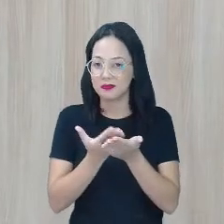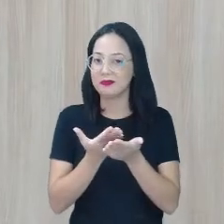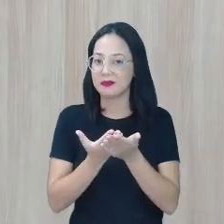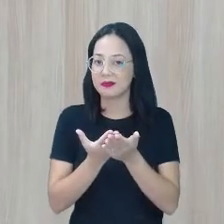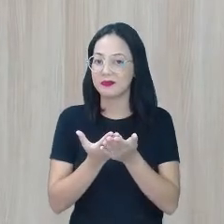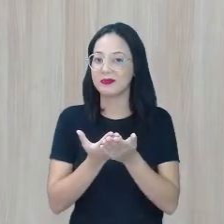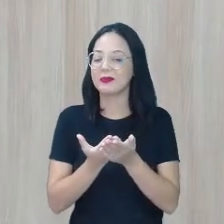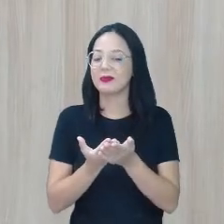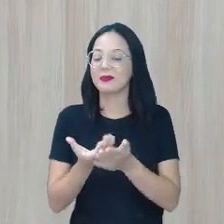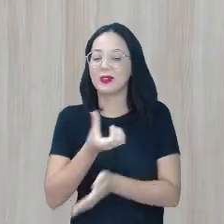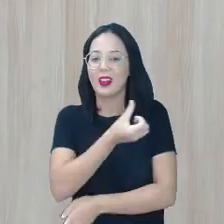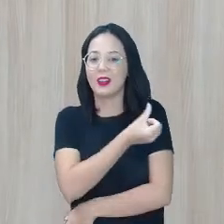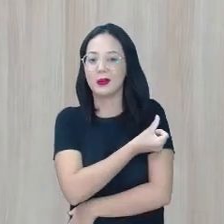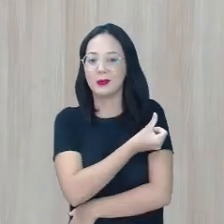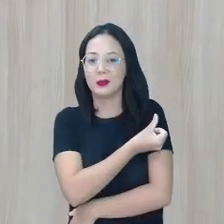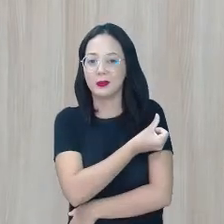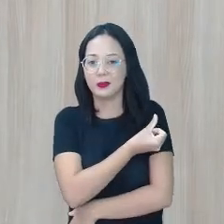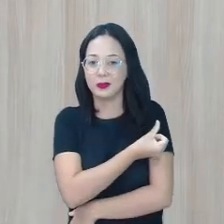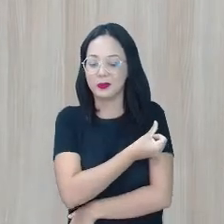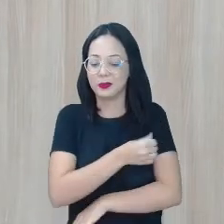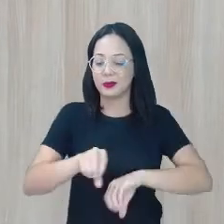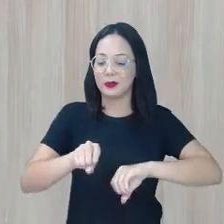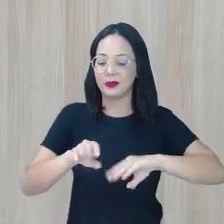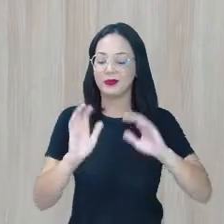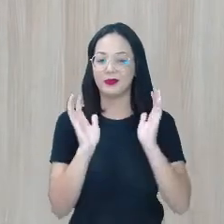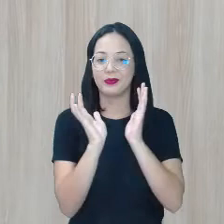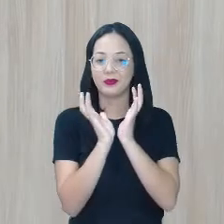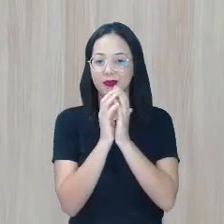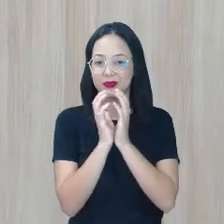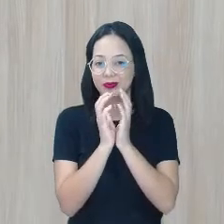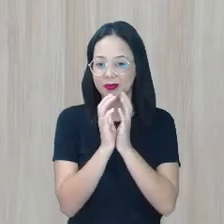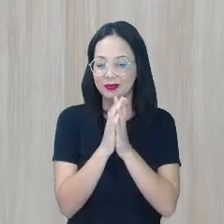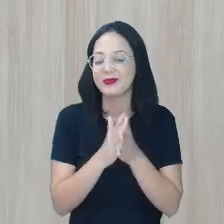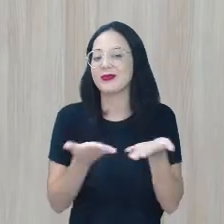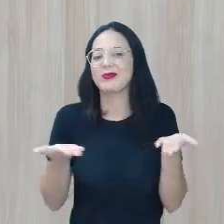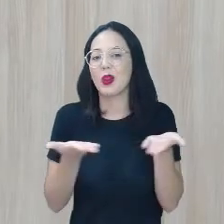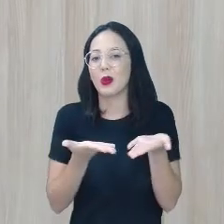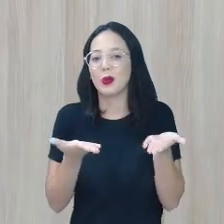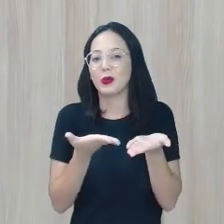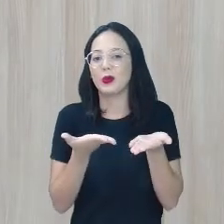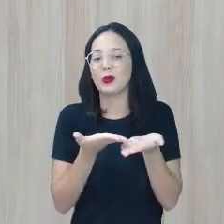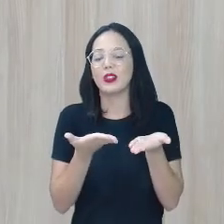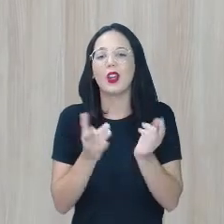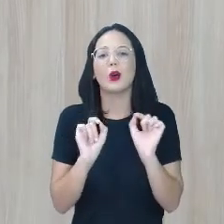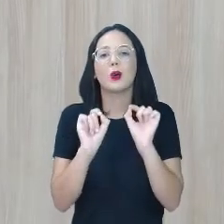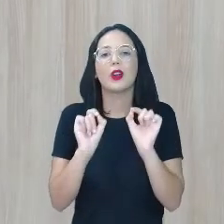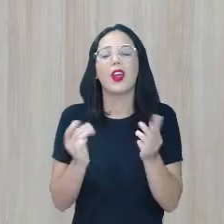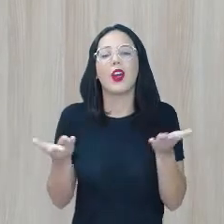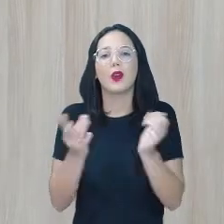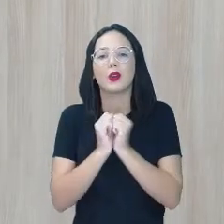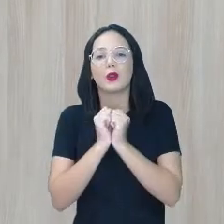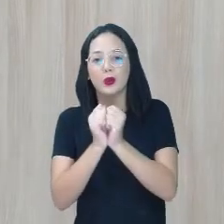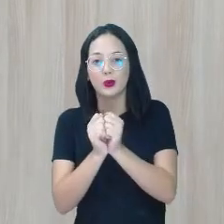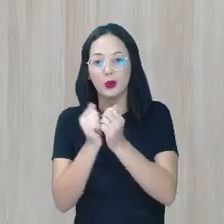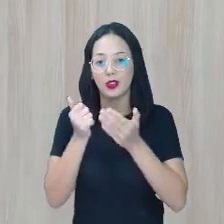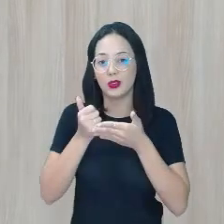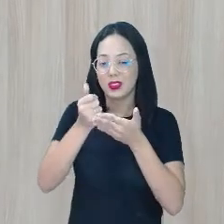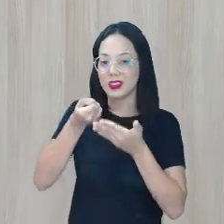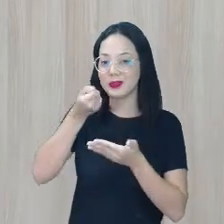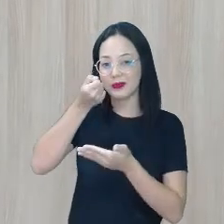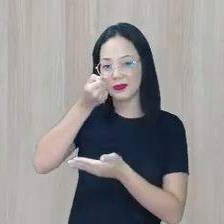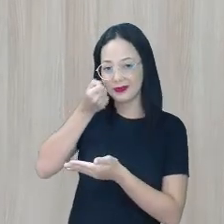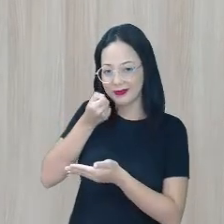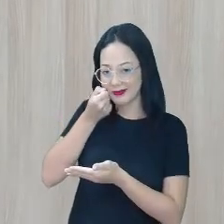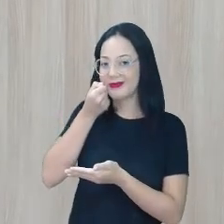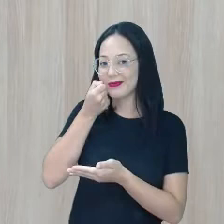as turmas do 6º ano do Educa Recife. E hoje nós vamos contar aqui com a ajuda da